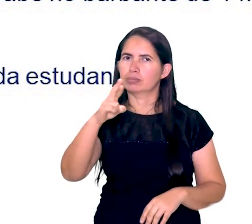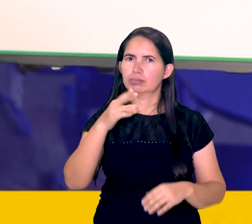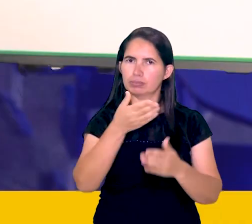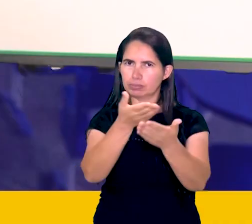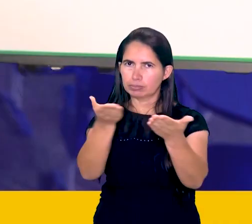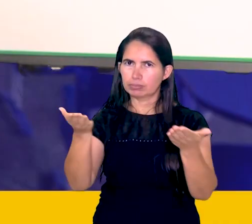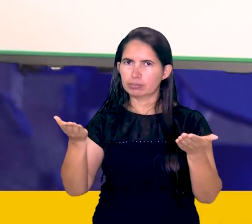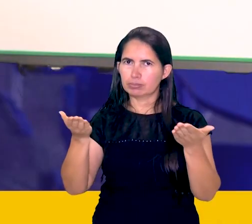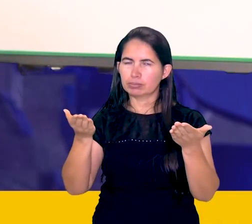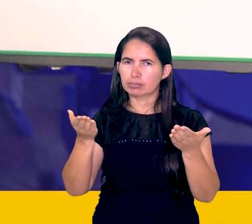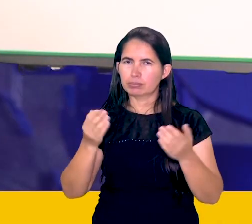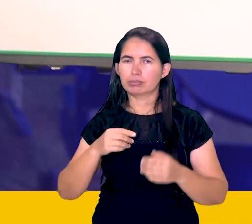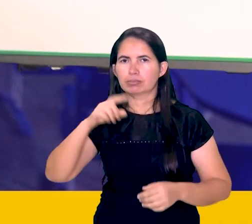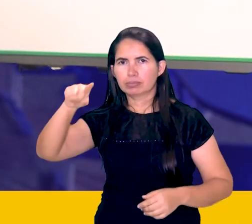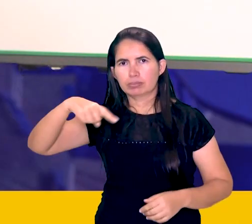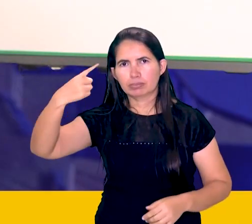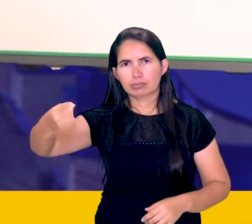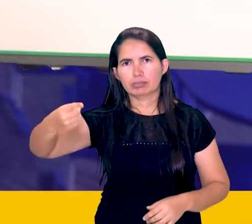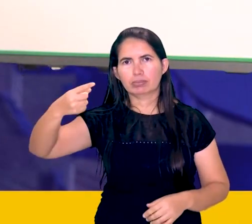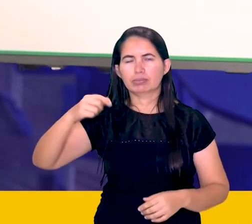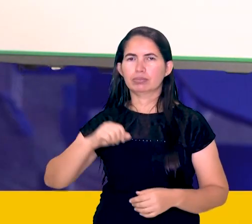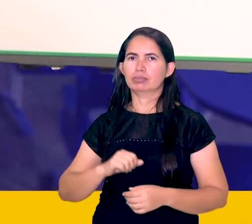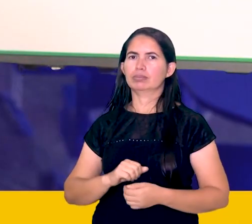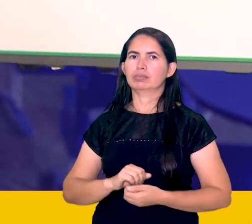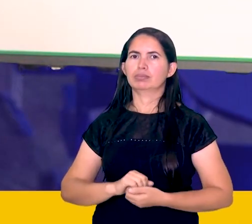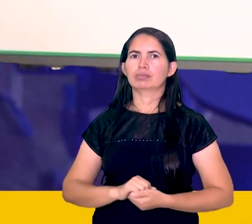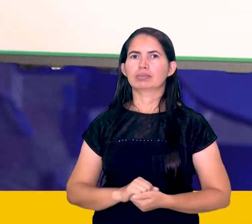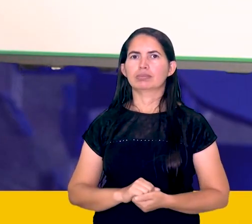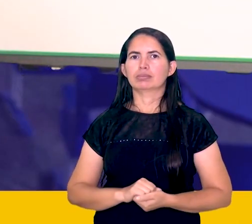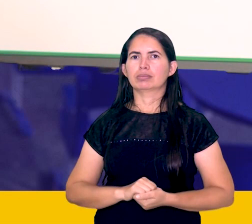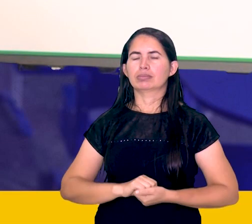vocês, tá certo? Vamos para o próximo.